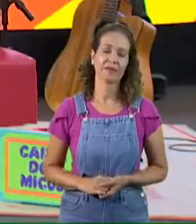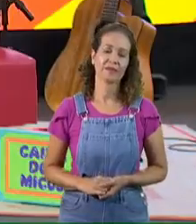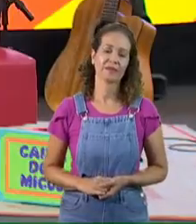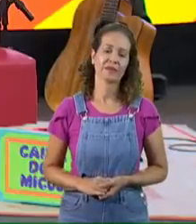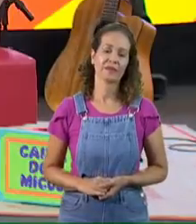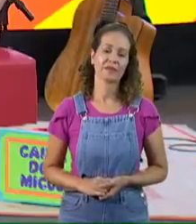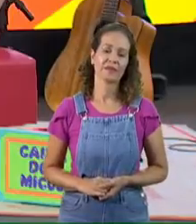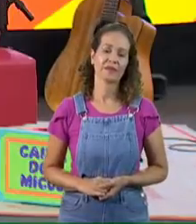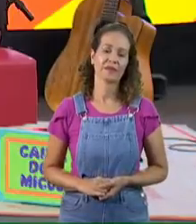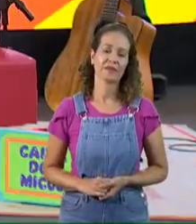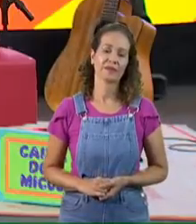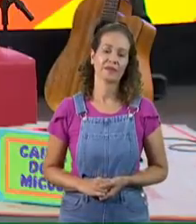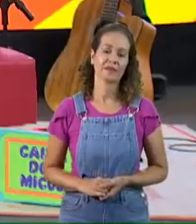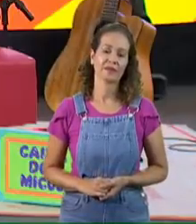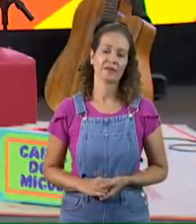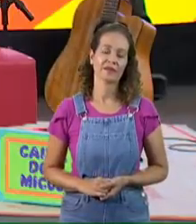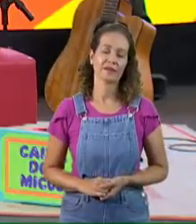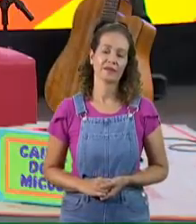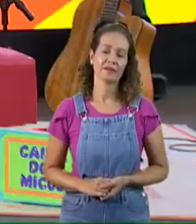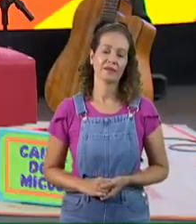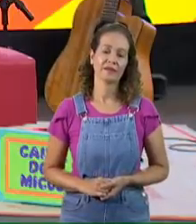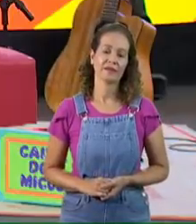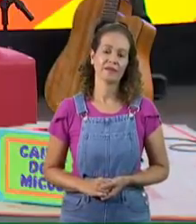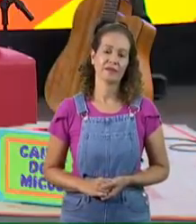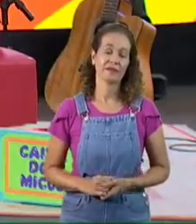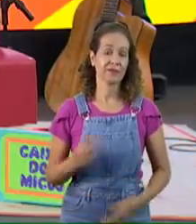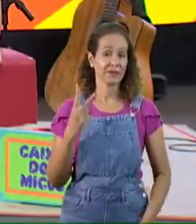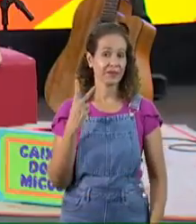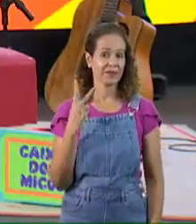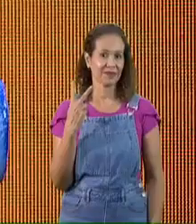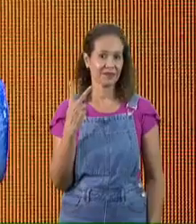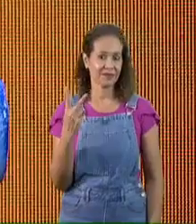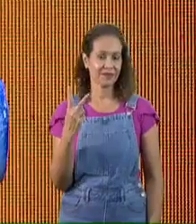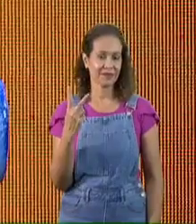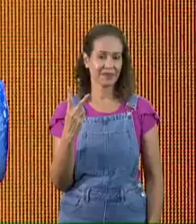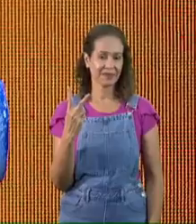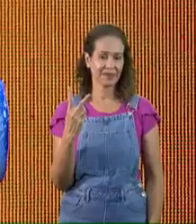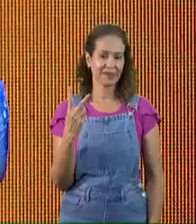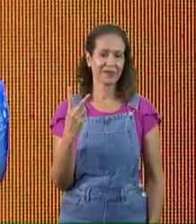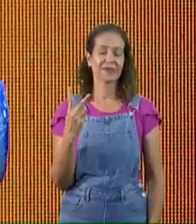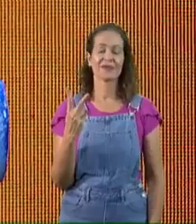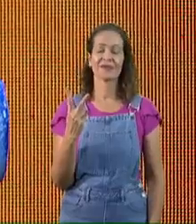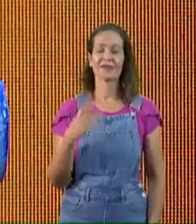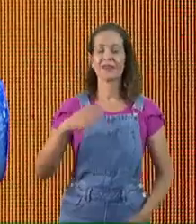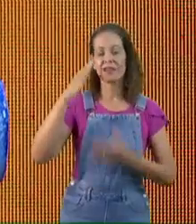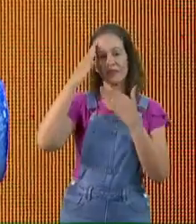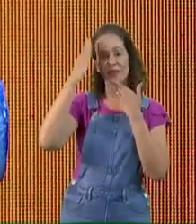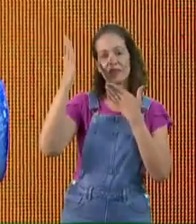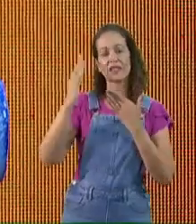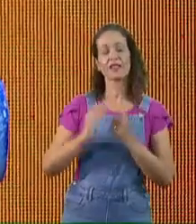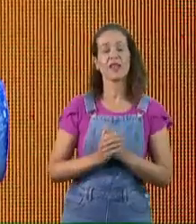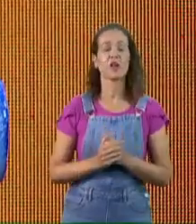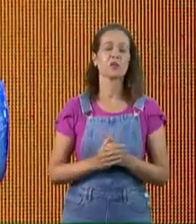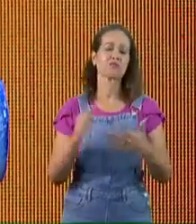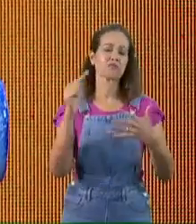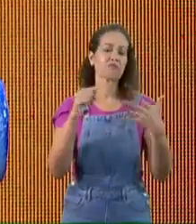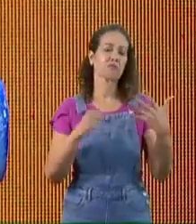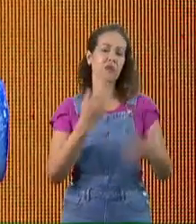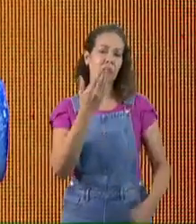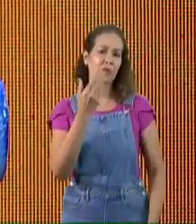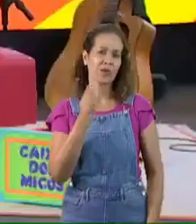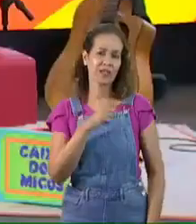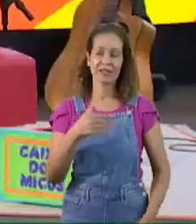jogar um que ainda não saiu, hein? Ai! Dois. Deixa eu ver dois. Ah, gratidão por alguma comida. Quem tá com